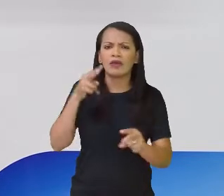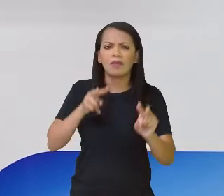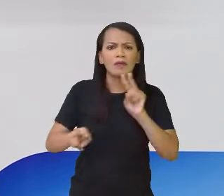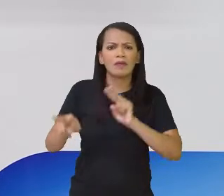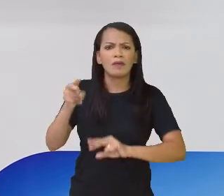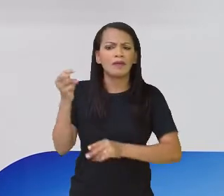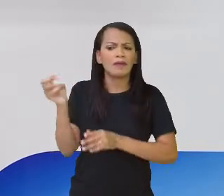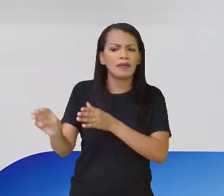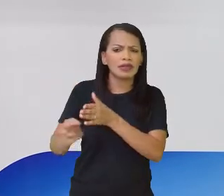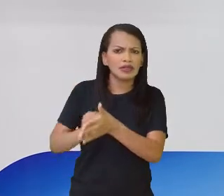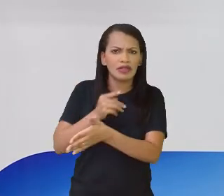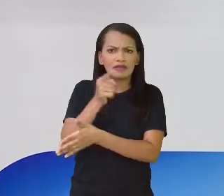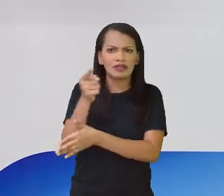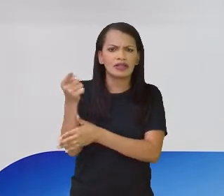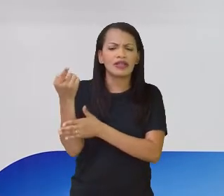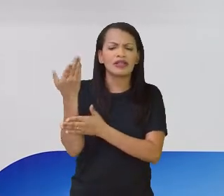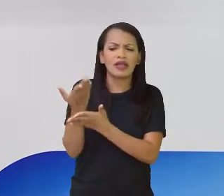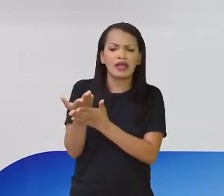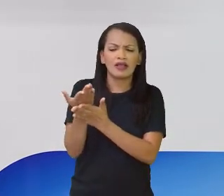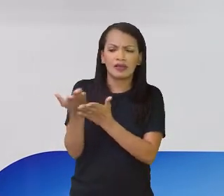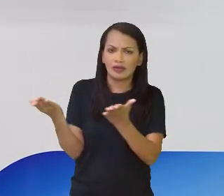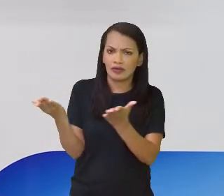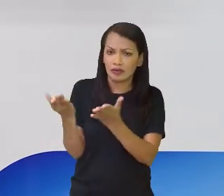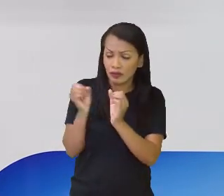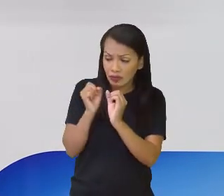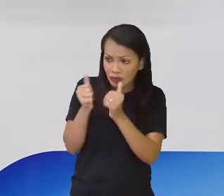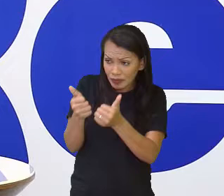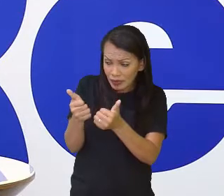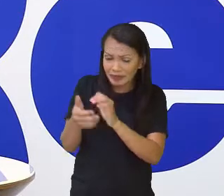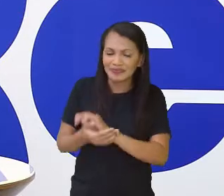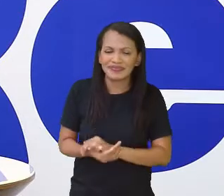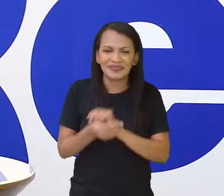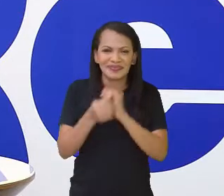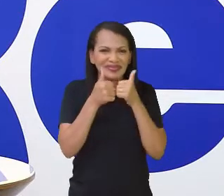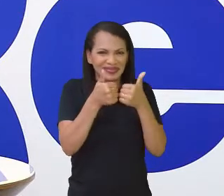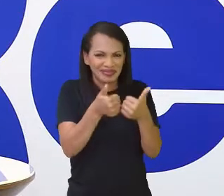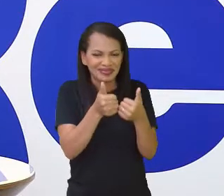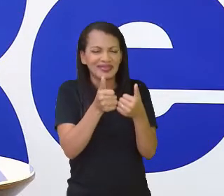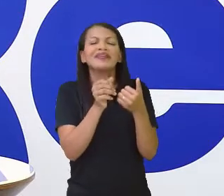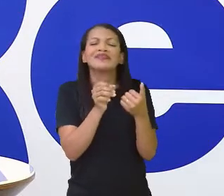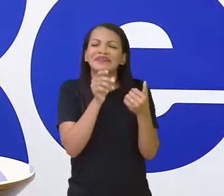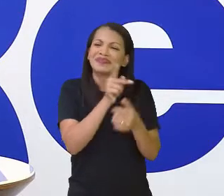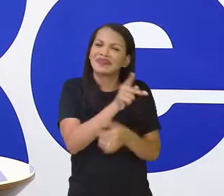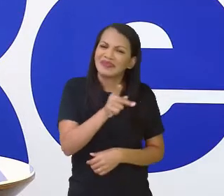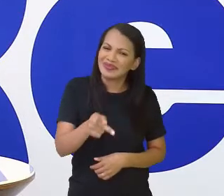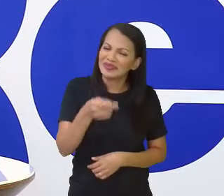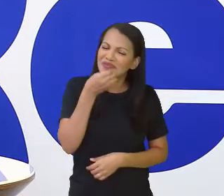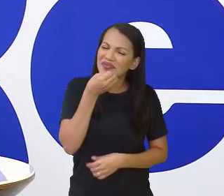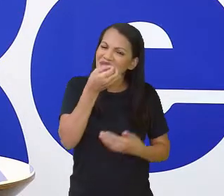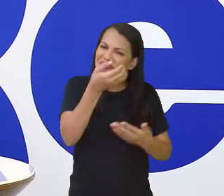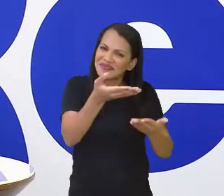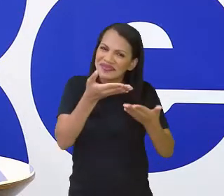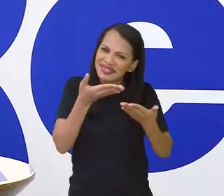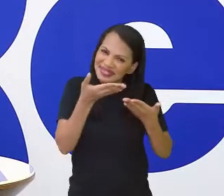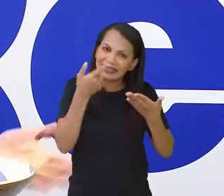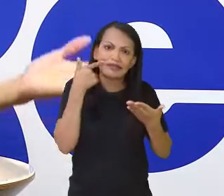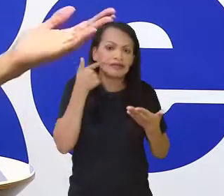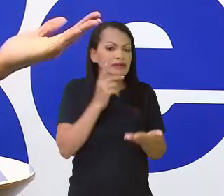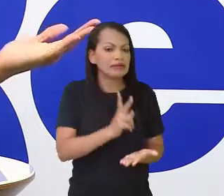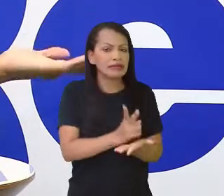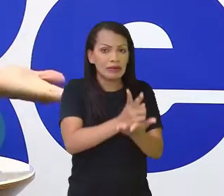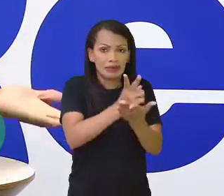vocês vão enviar durante a aula de hoje. Tudo certinho por aí, né, professora? Tudo certo, professor Givanilson, então seja muito bem-vindo. É